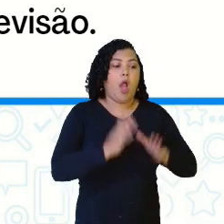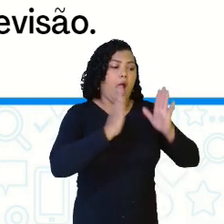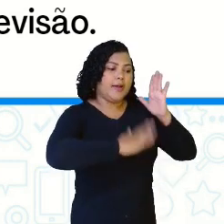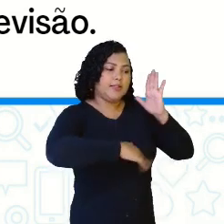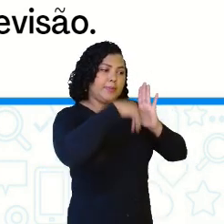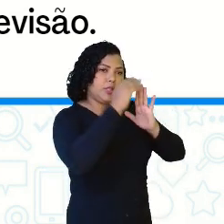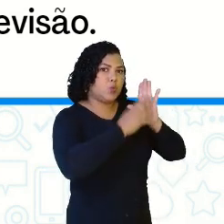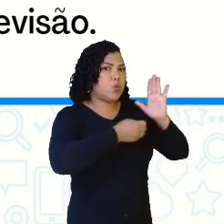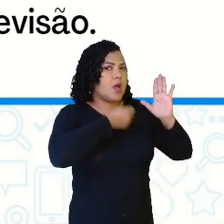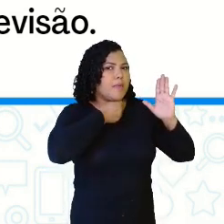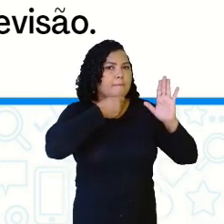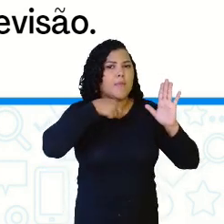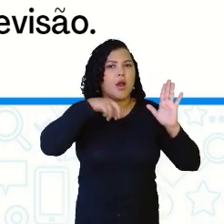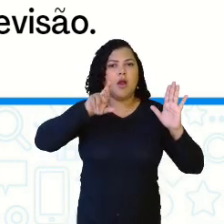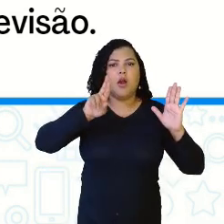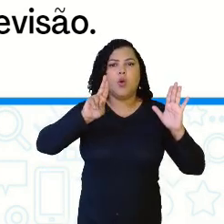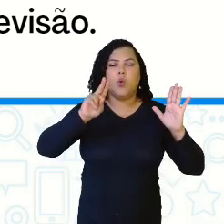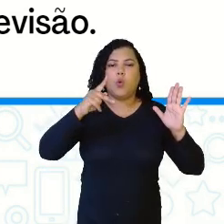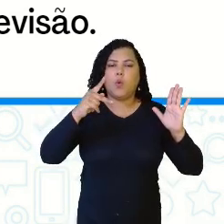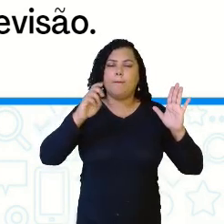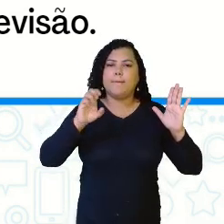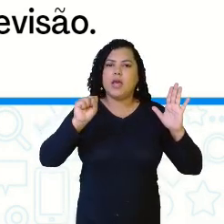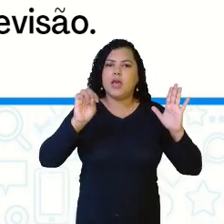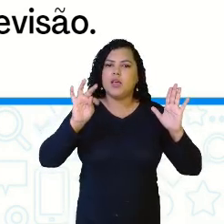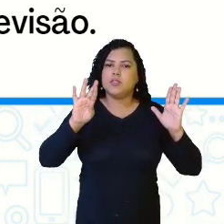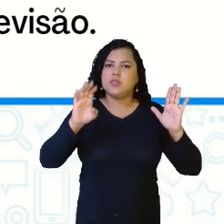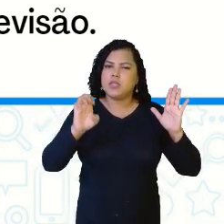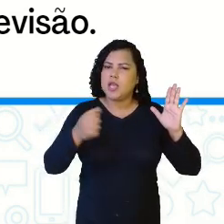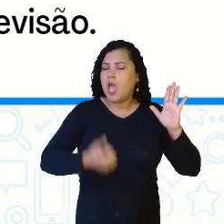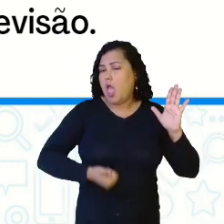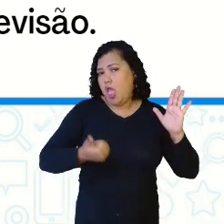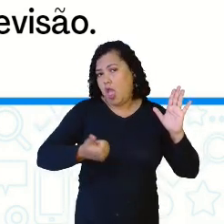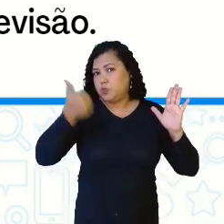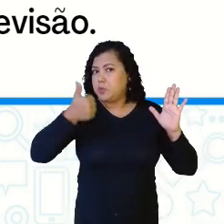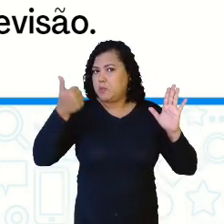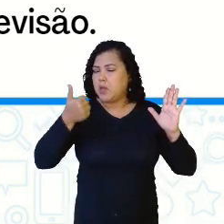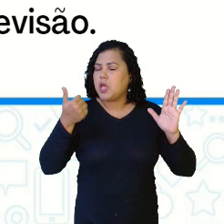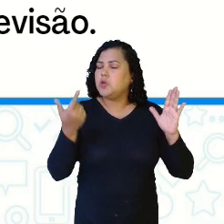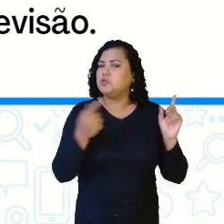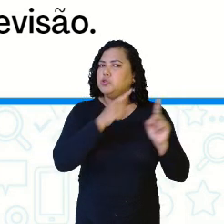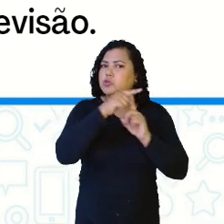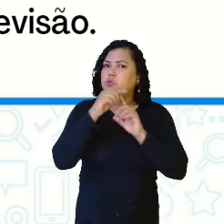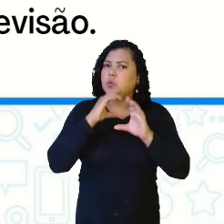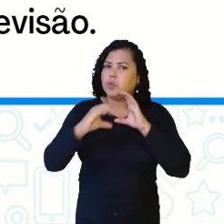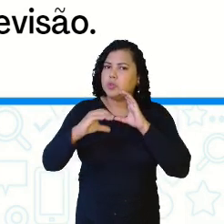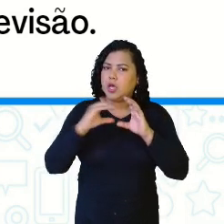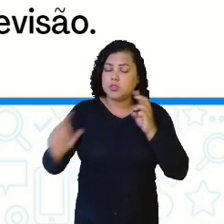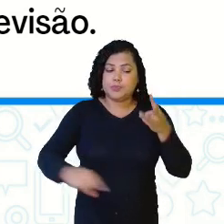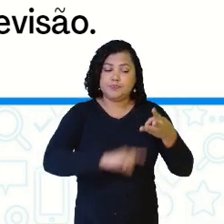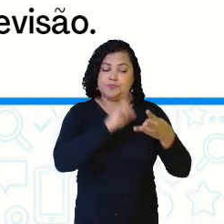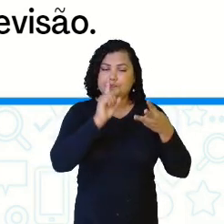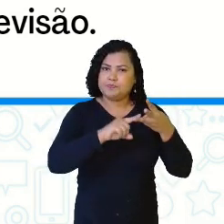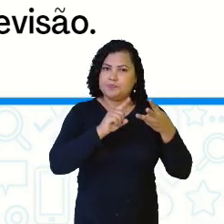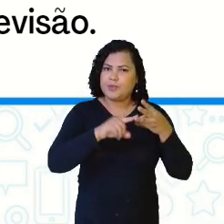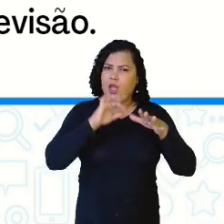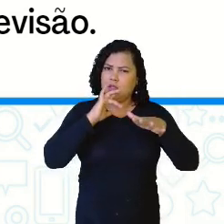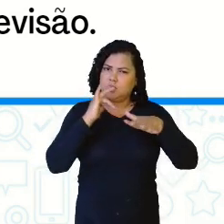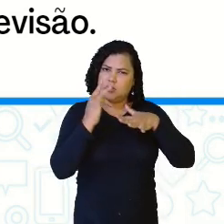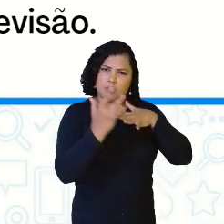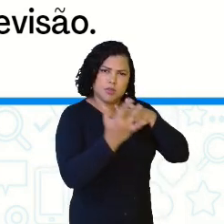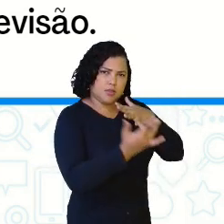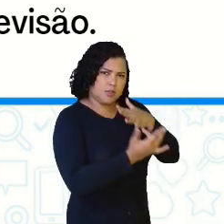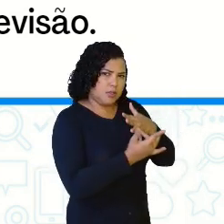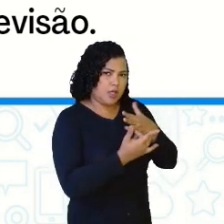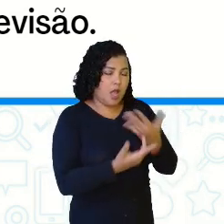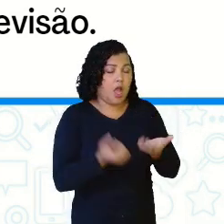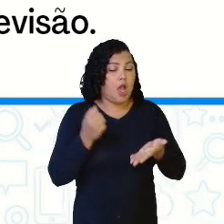são consideradas os primeiros meios de comunicação. Verdadeiro ou falso? As redes sociais permitem o envio